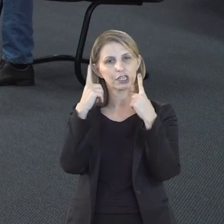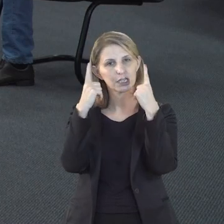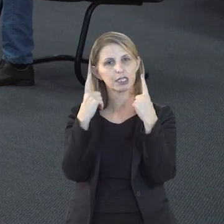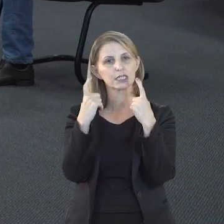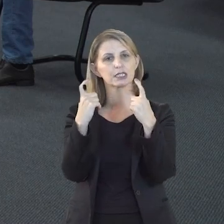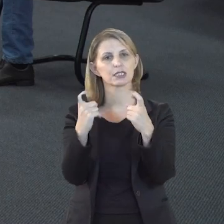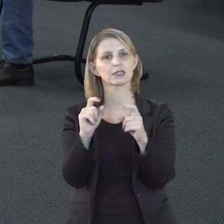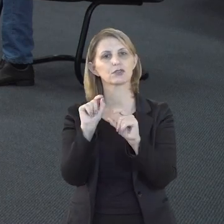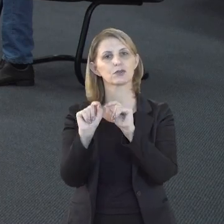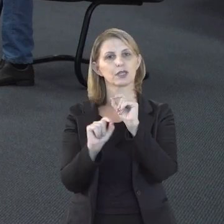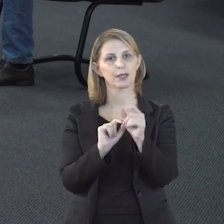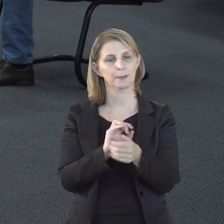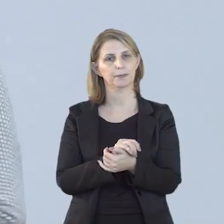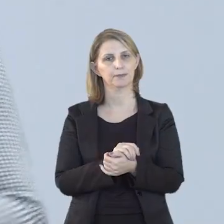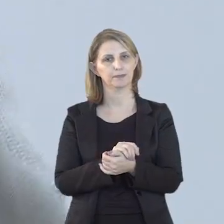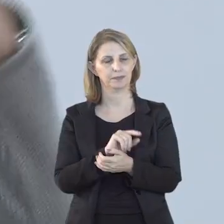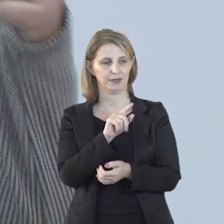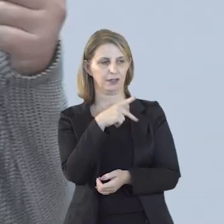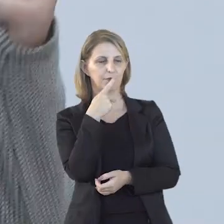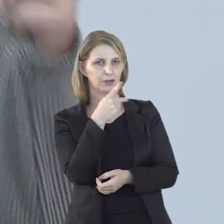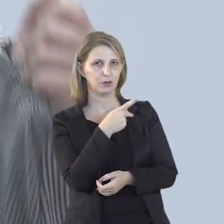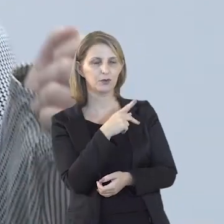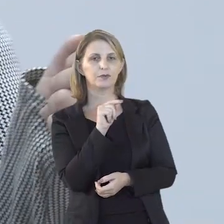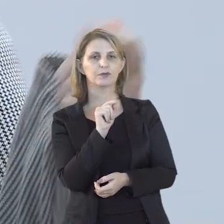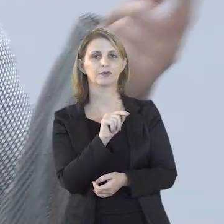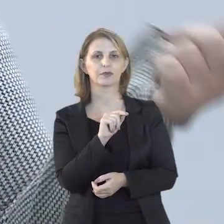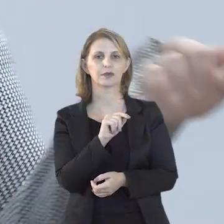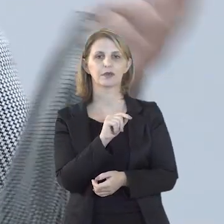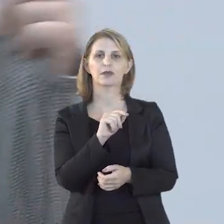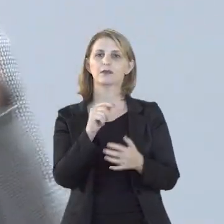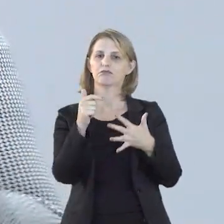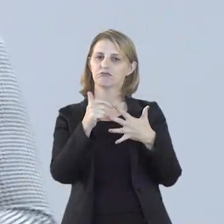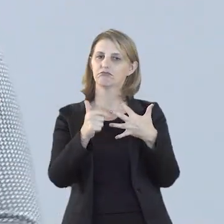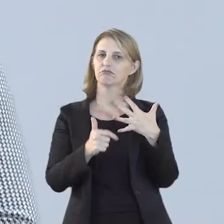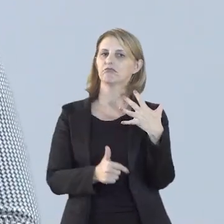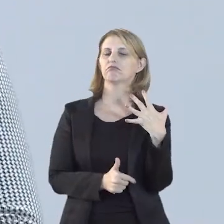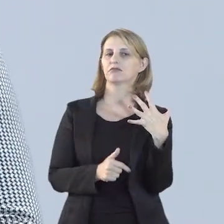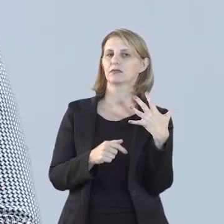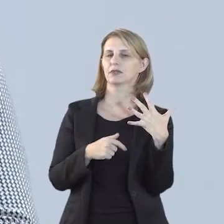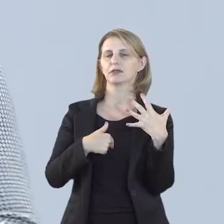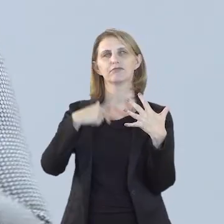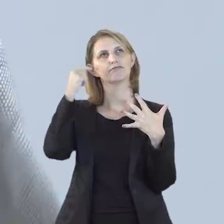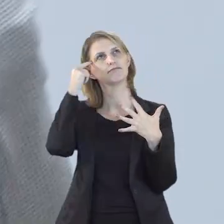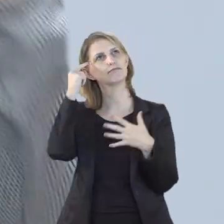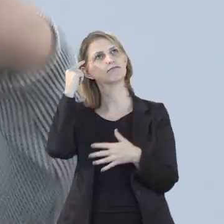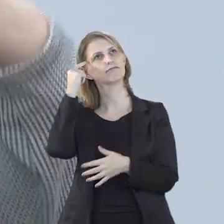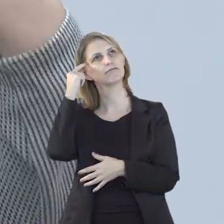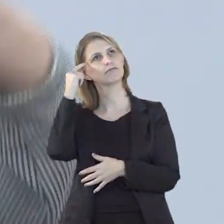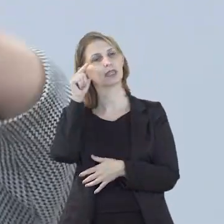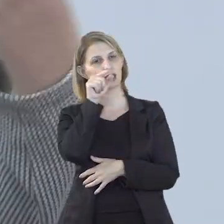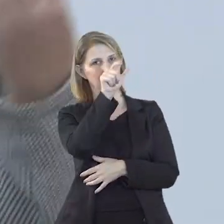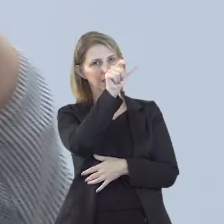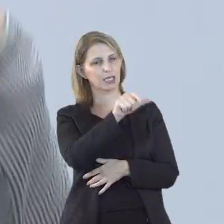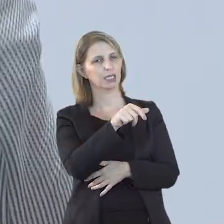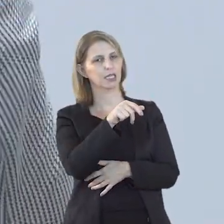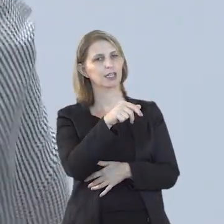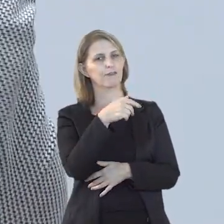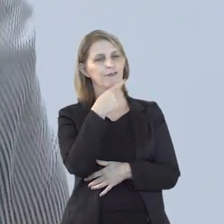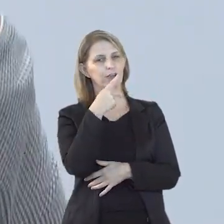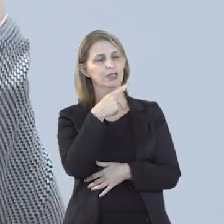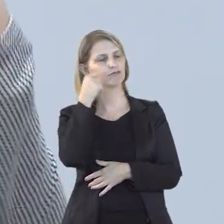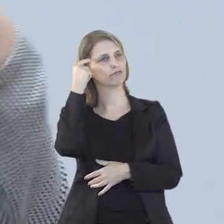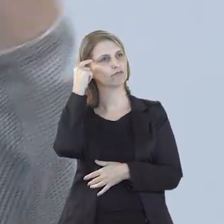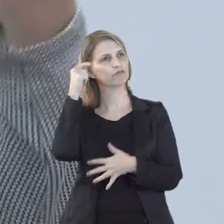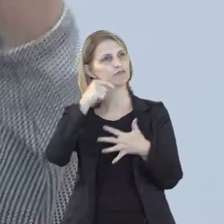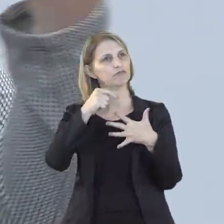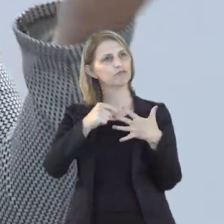Então, tá. Então, eu achei bem interessante a fala do Alexandre. Várias coisas assim que eu